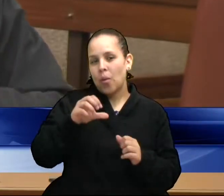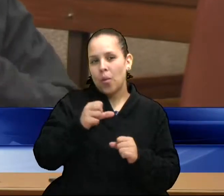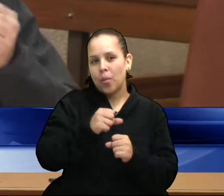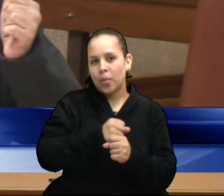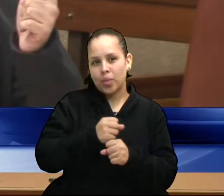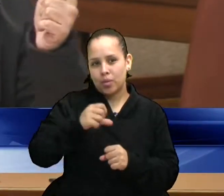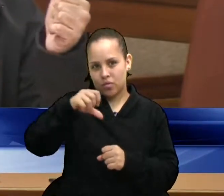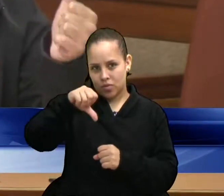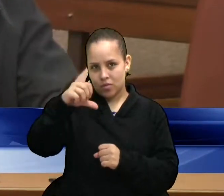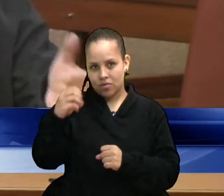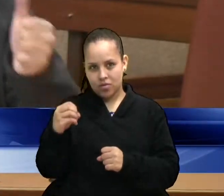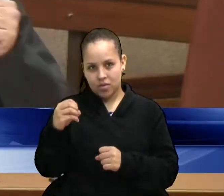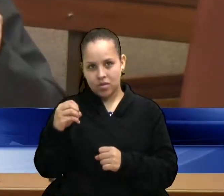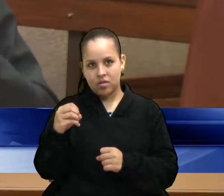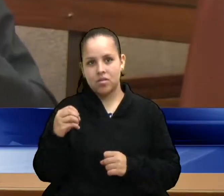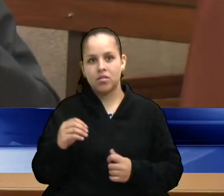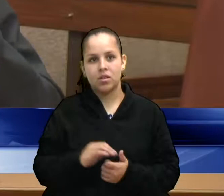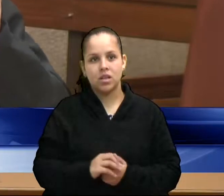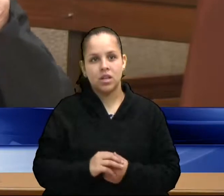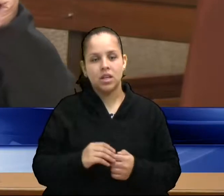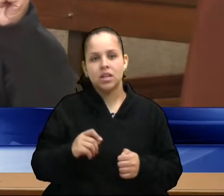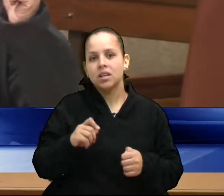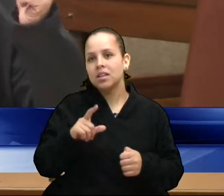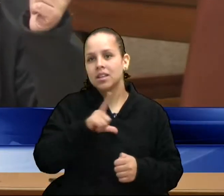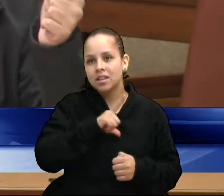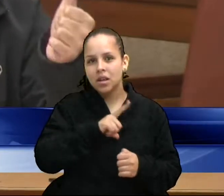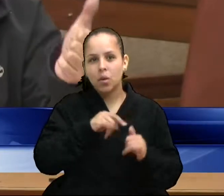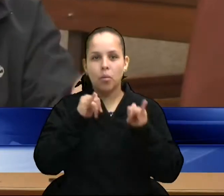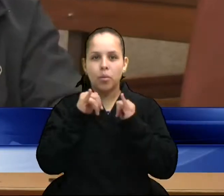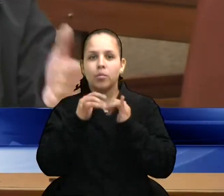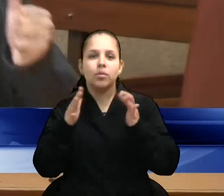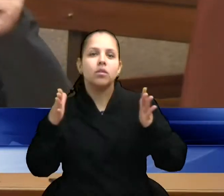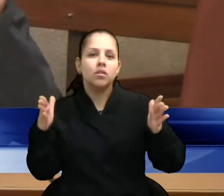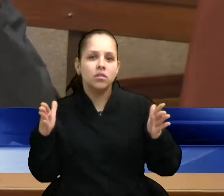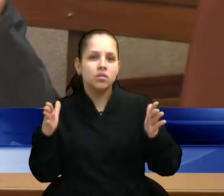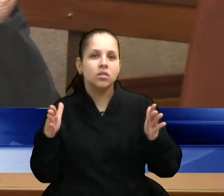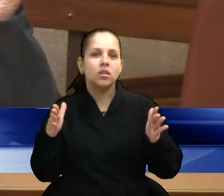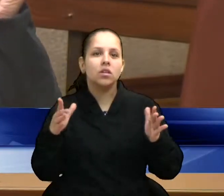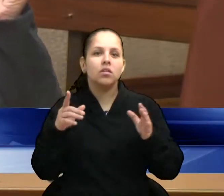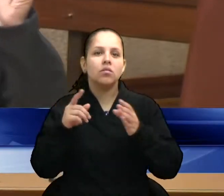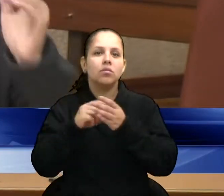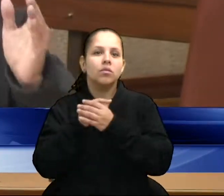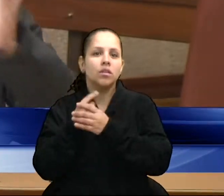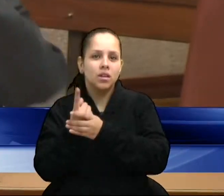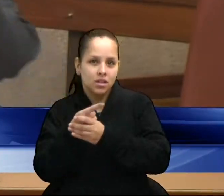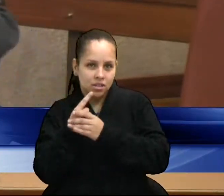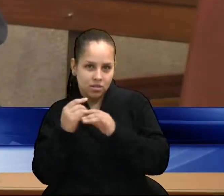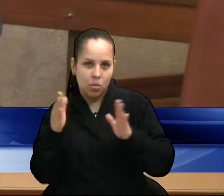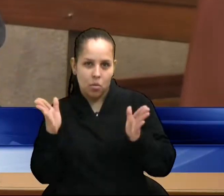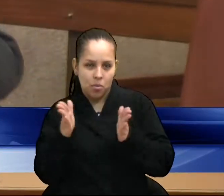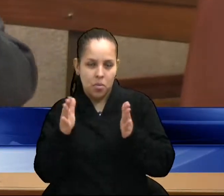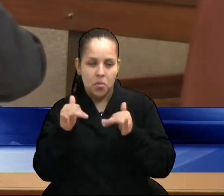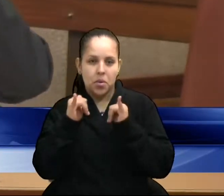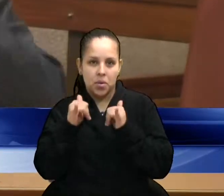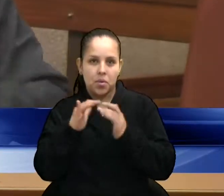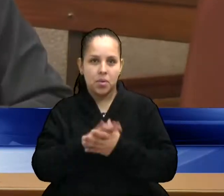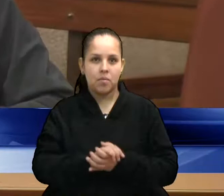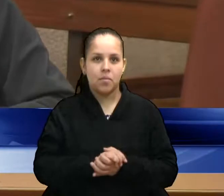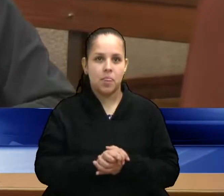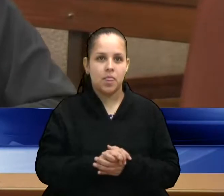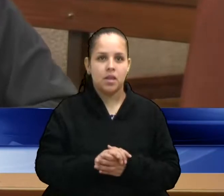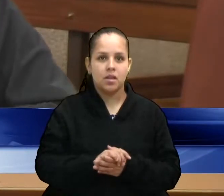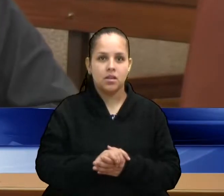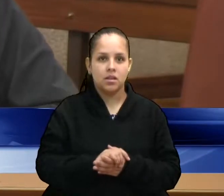saiu a licitação do transporte coletivo, saiu a licitação do táxi lotação, e logo em seguida a licitação